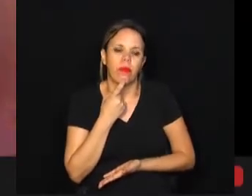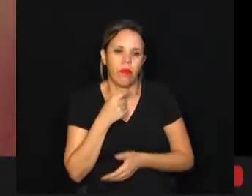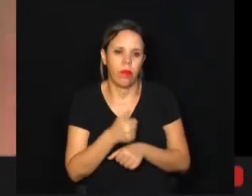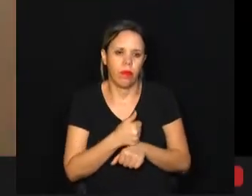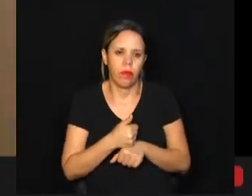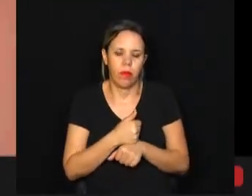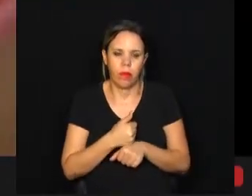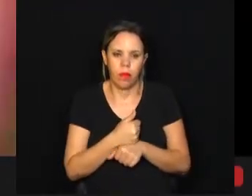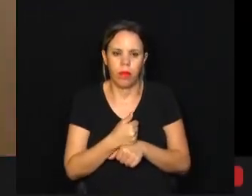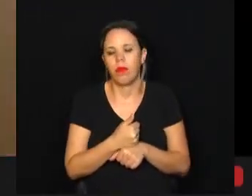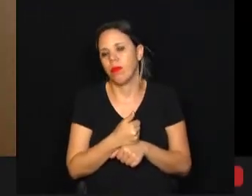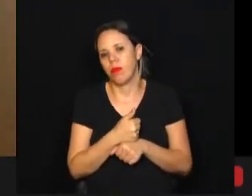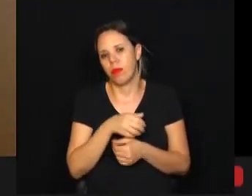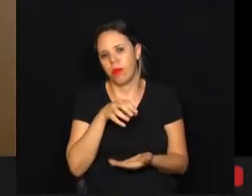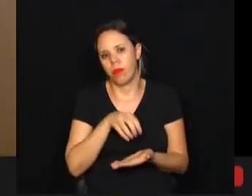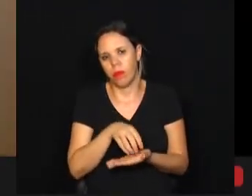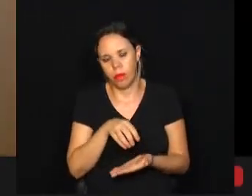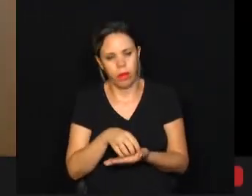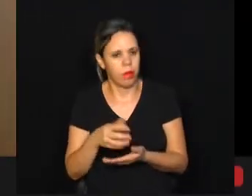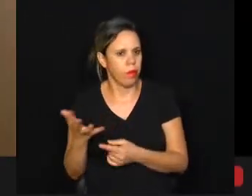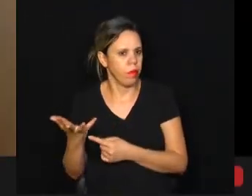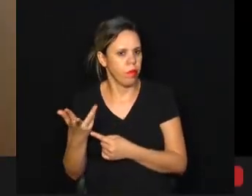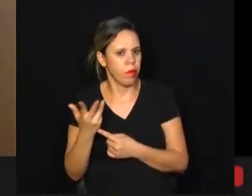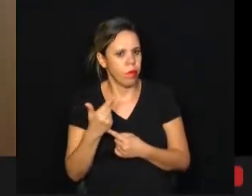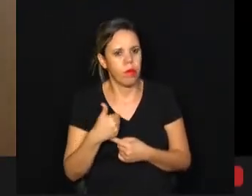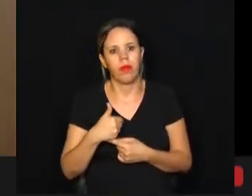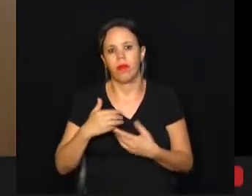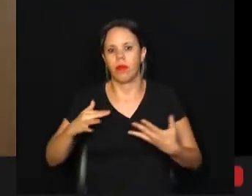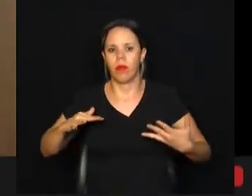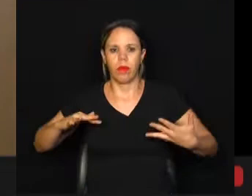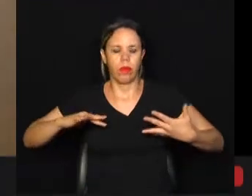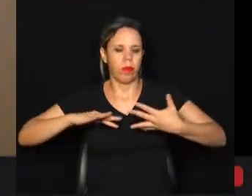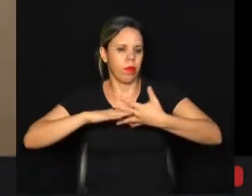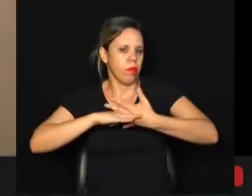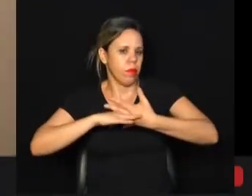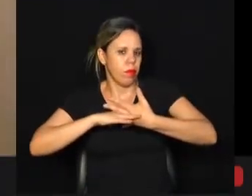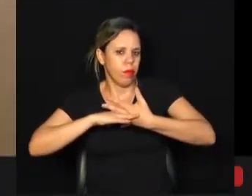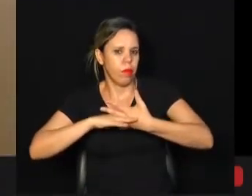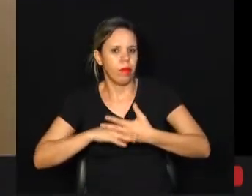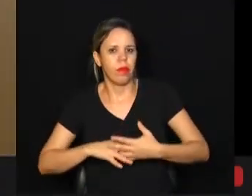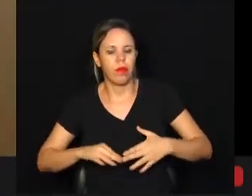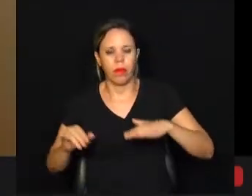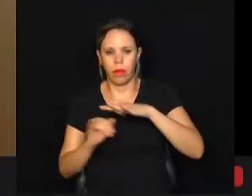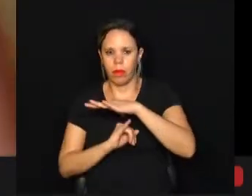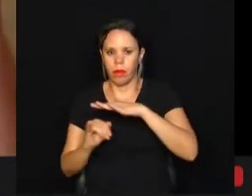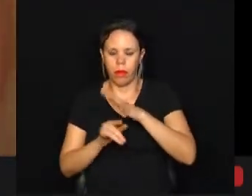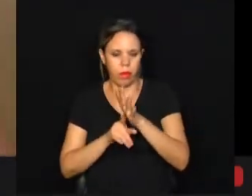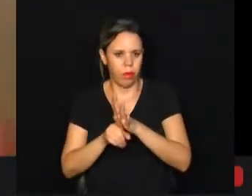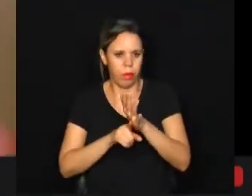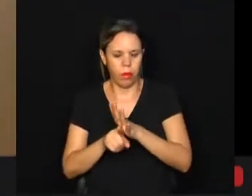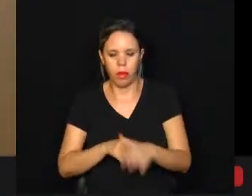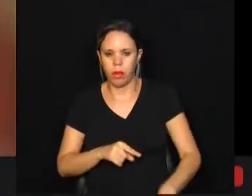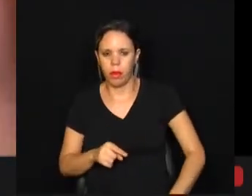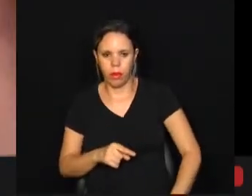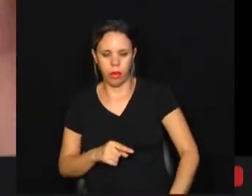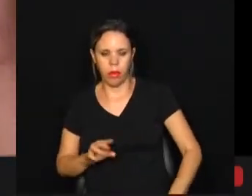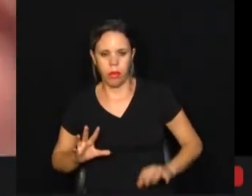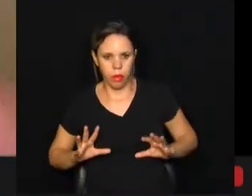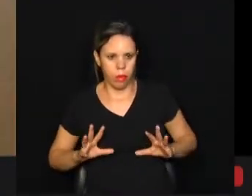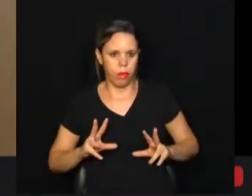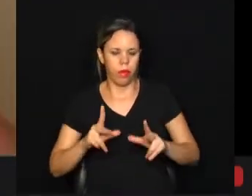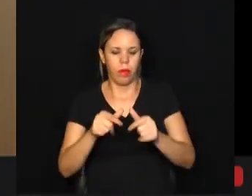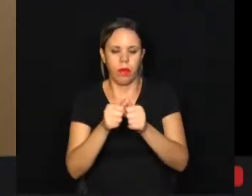de patrimônio, artes, cidadania, instituições de pesquisa, todos